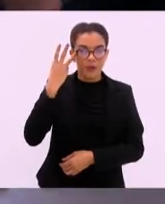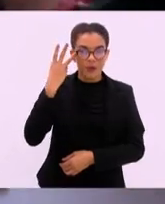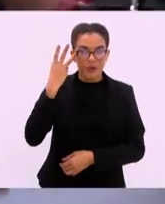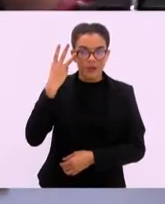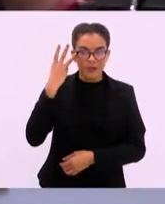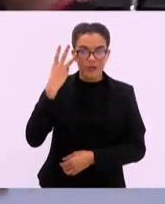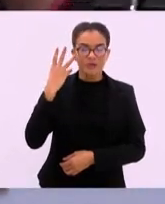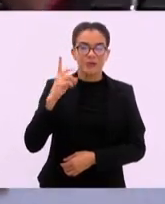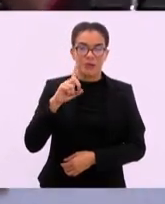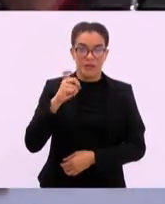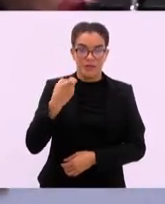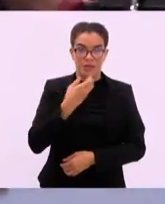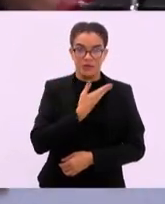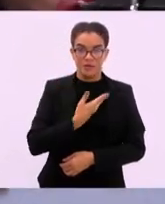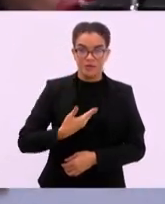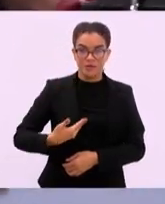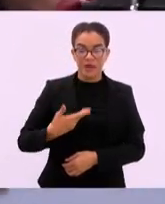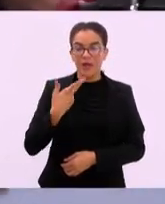que